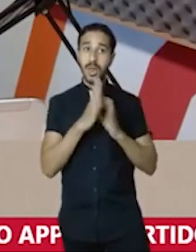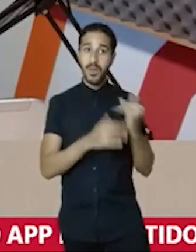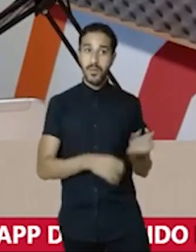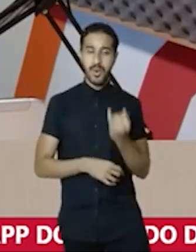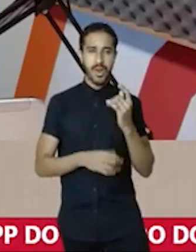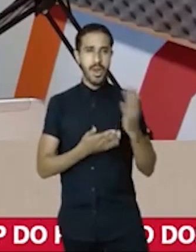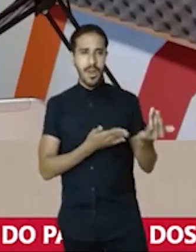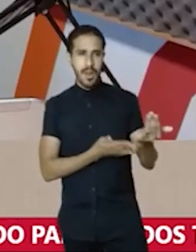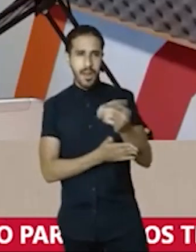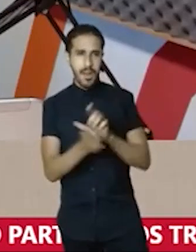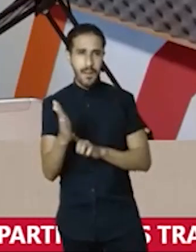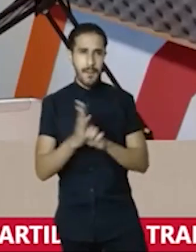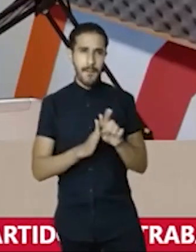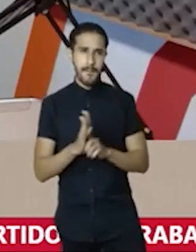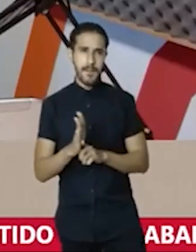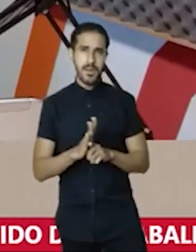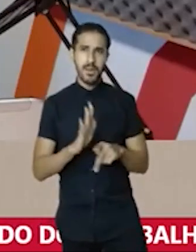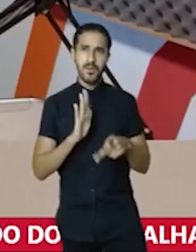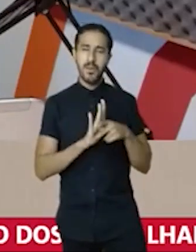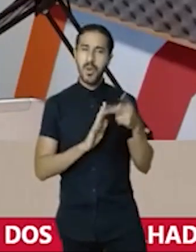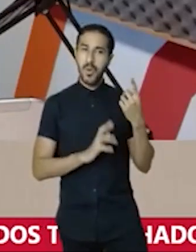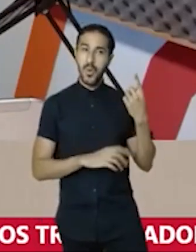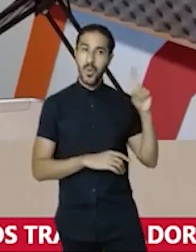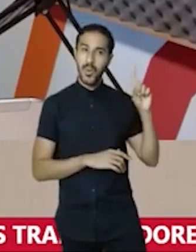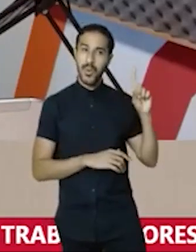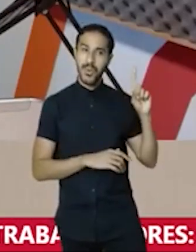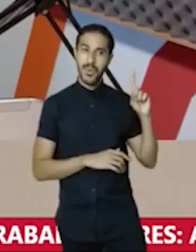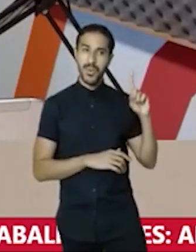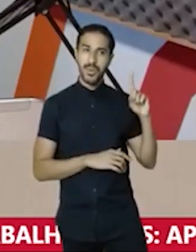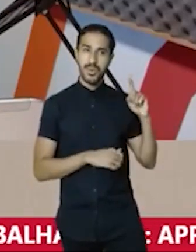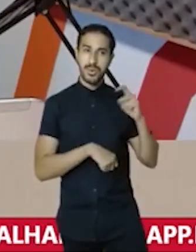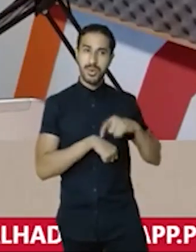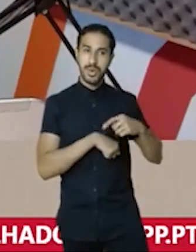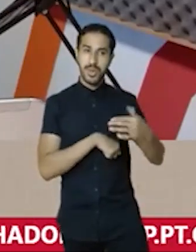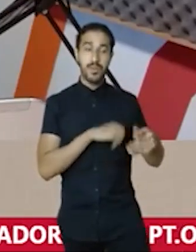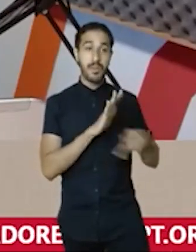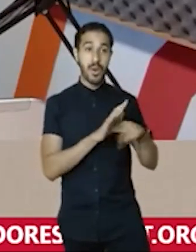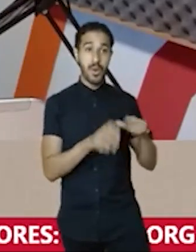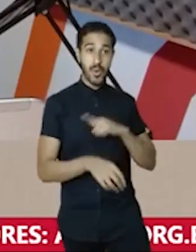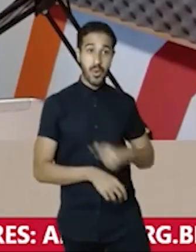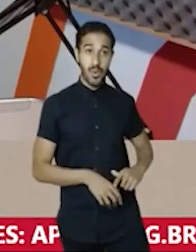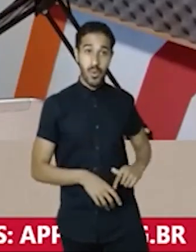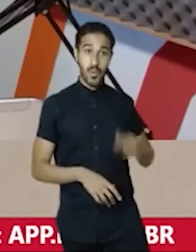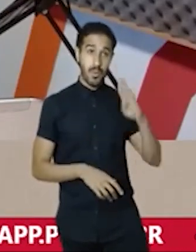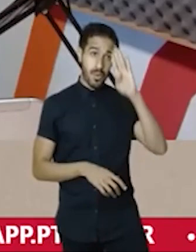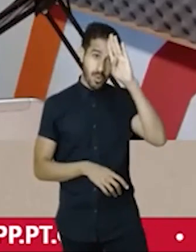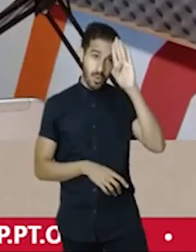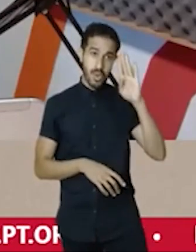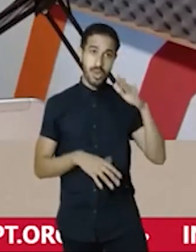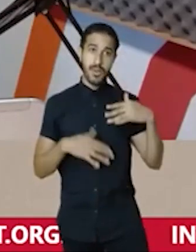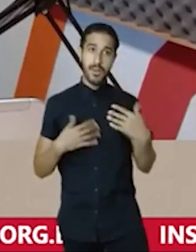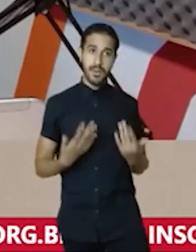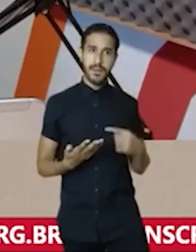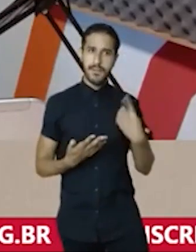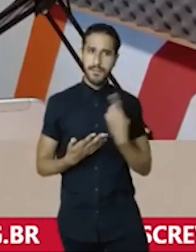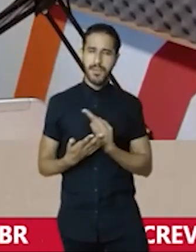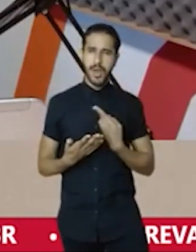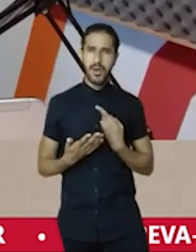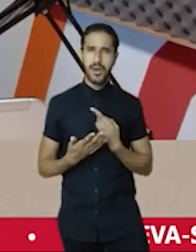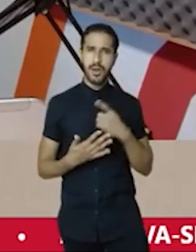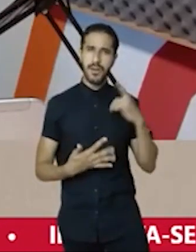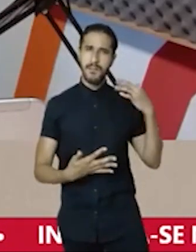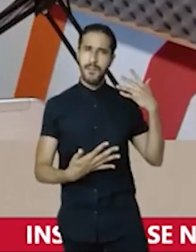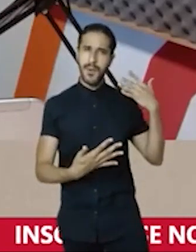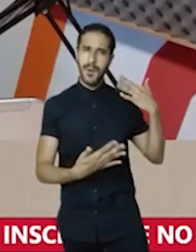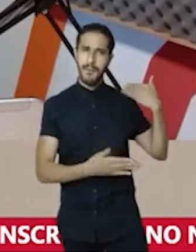é um levantamento, que é dos últimos períodos do governo Bolsonaro, né? Então, a gente traz toda